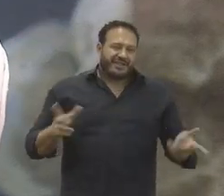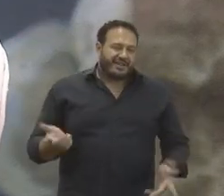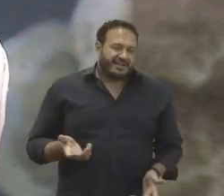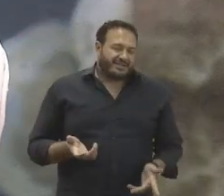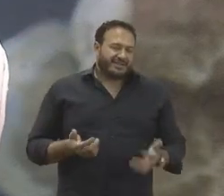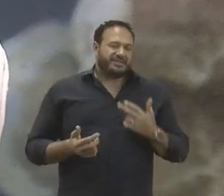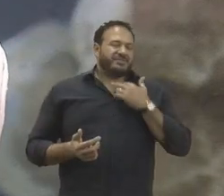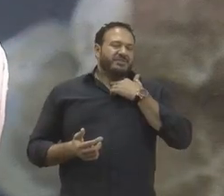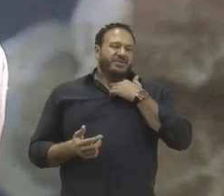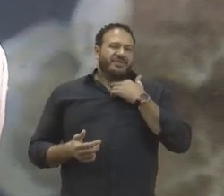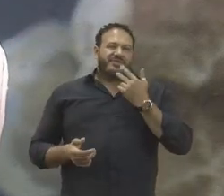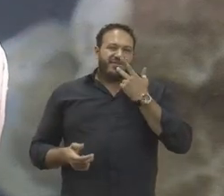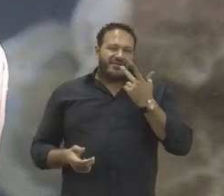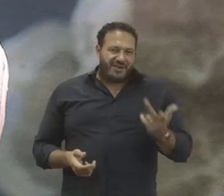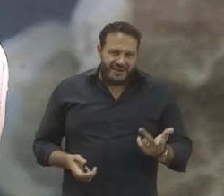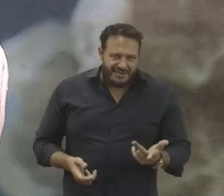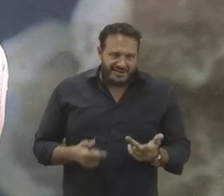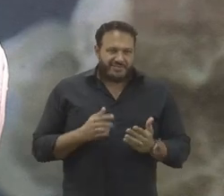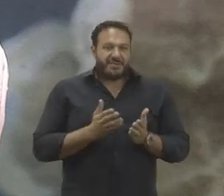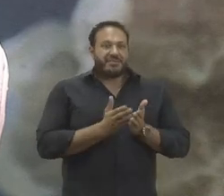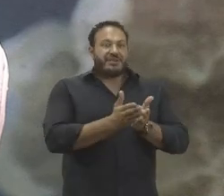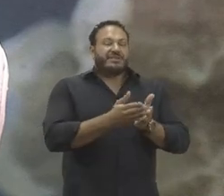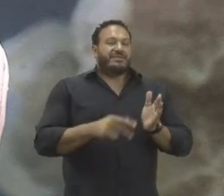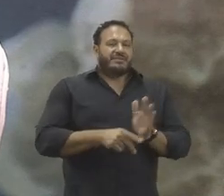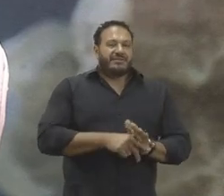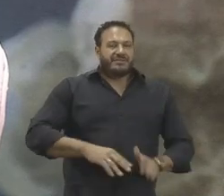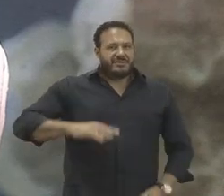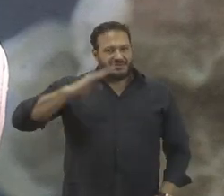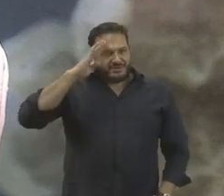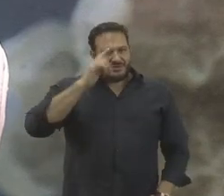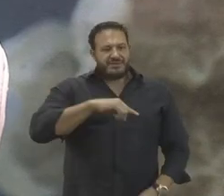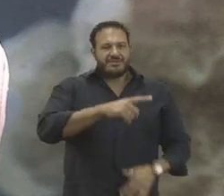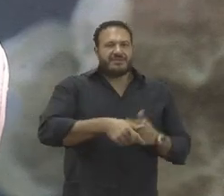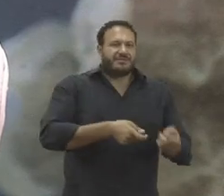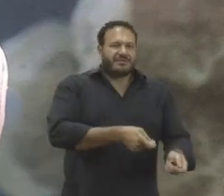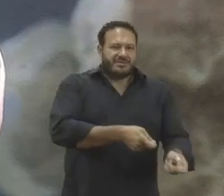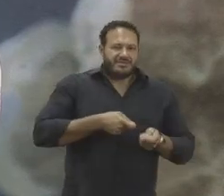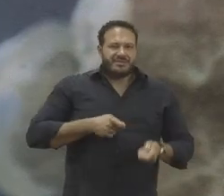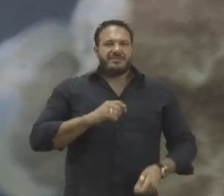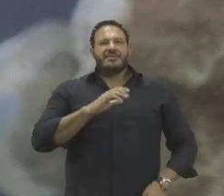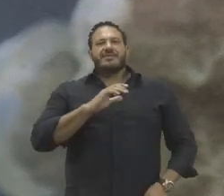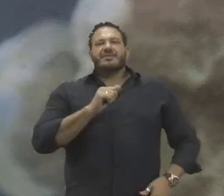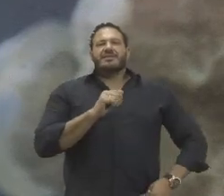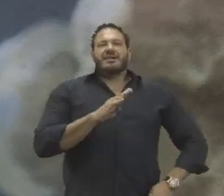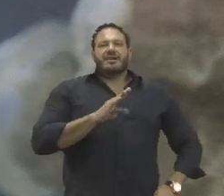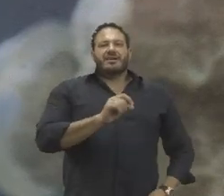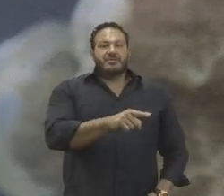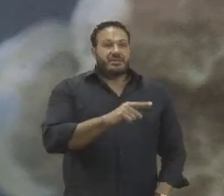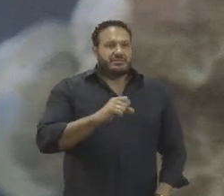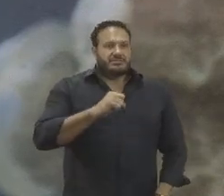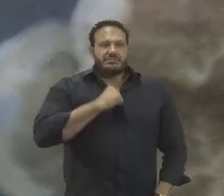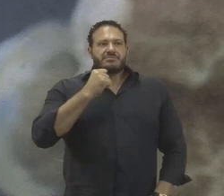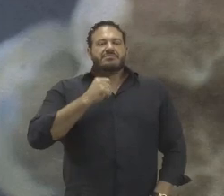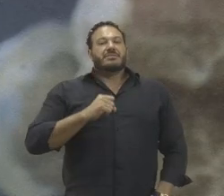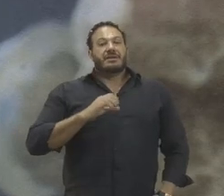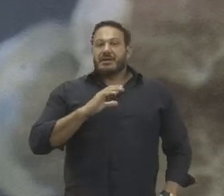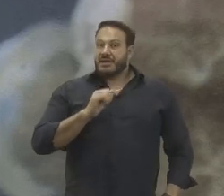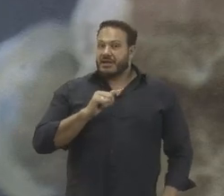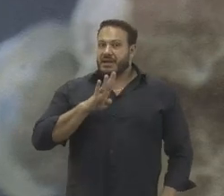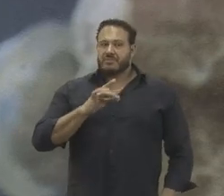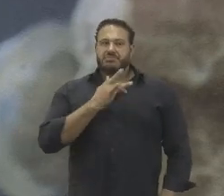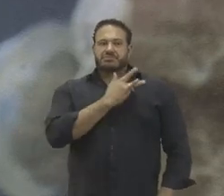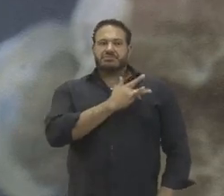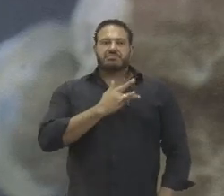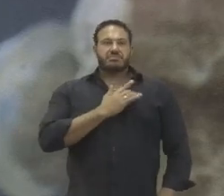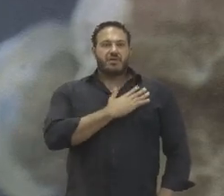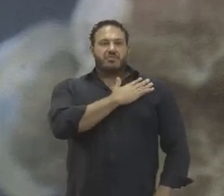pode de chamar e numa embarcação militar chamar uma corda de cabo eles ficam muito ofendidos né porque cabo é uma um